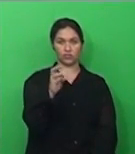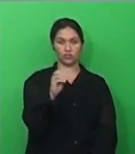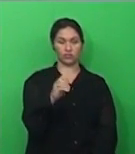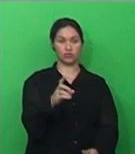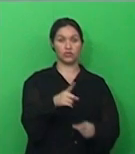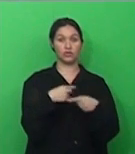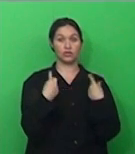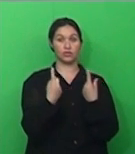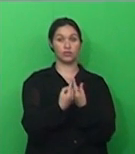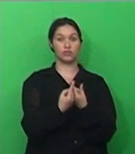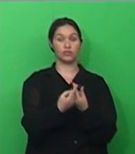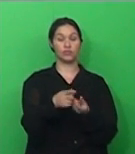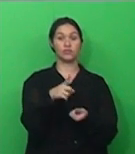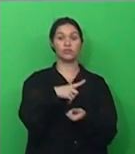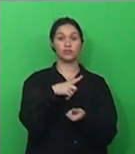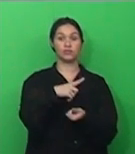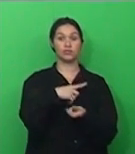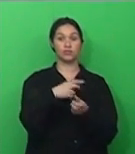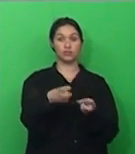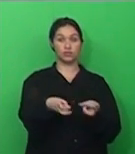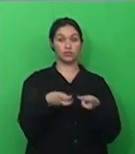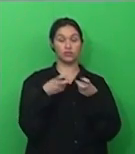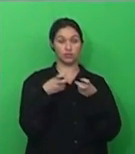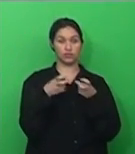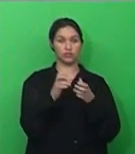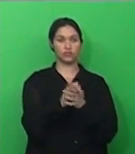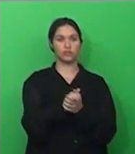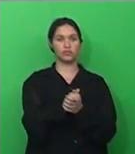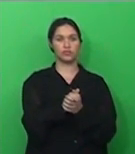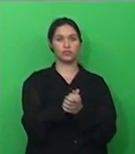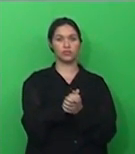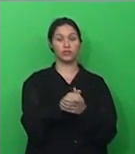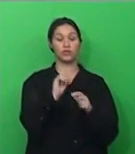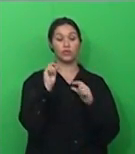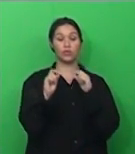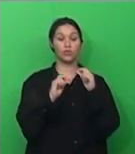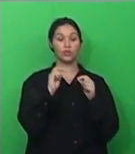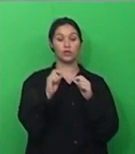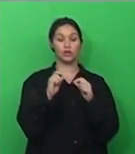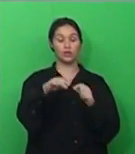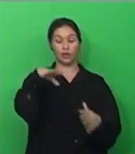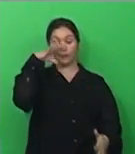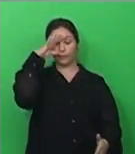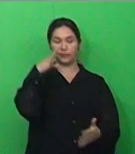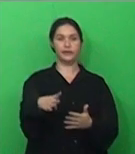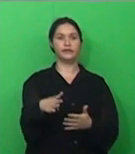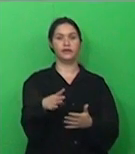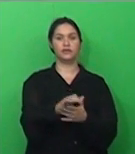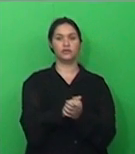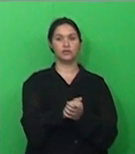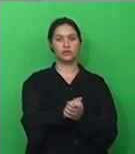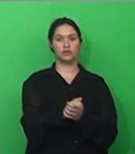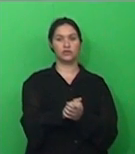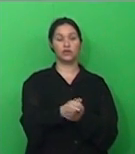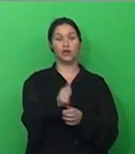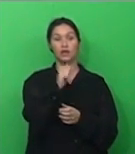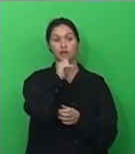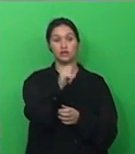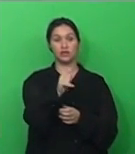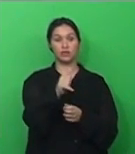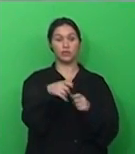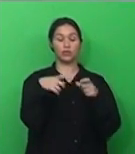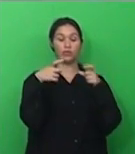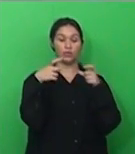nós temos que ter as prioridades. E aí esse calendário, sim, aonde passa ônibus, aonde tem posto de saúde, aonde